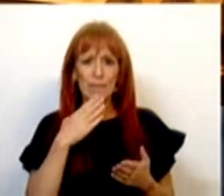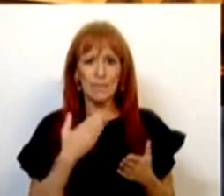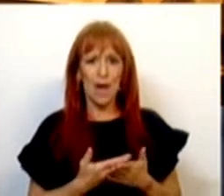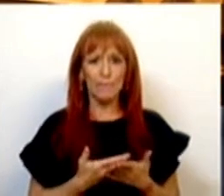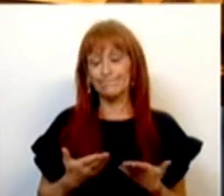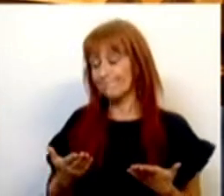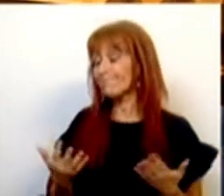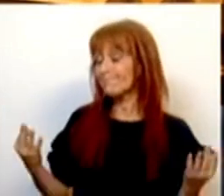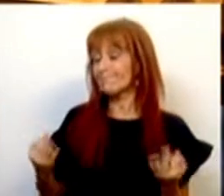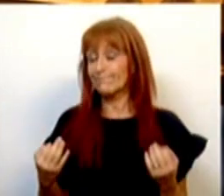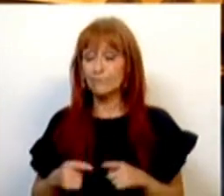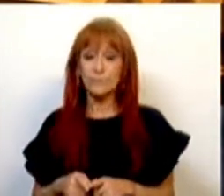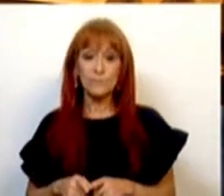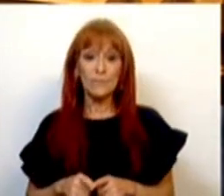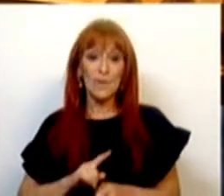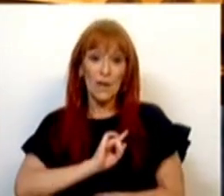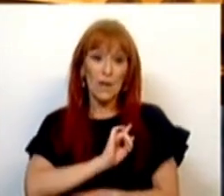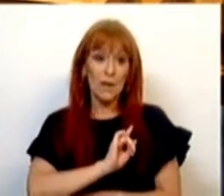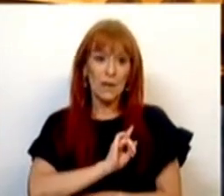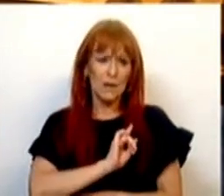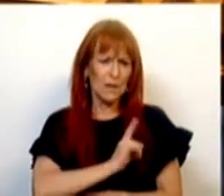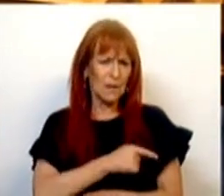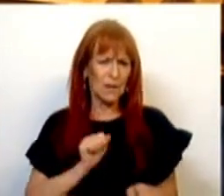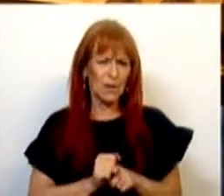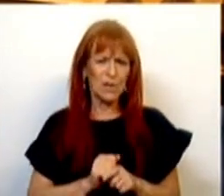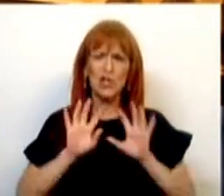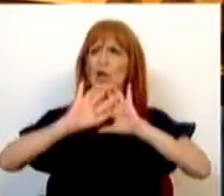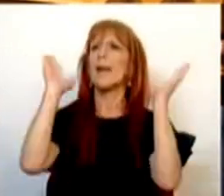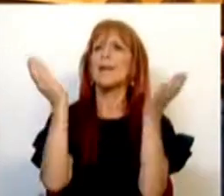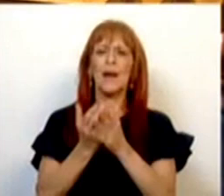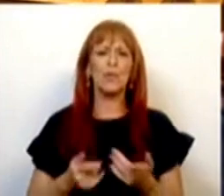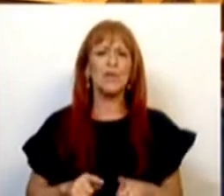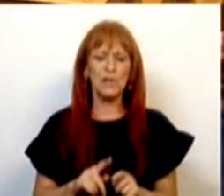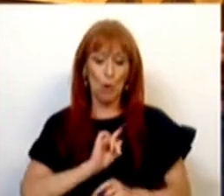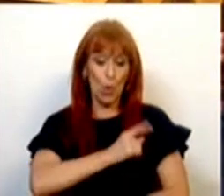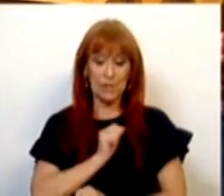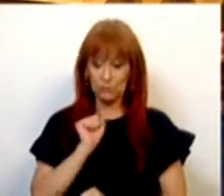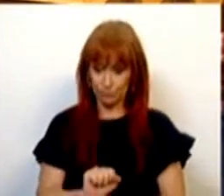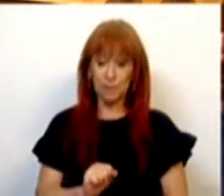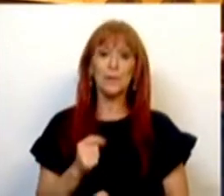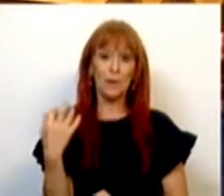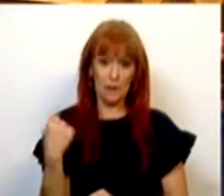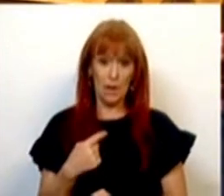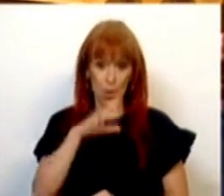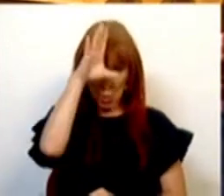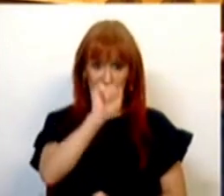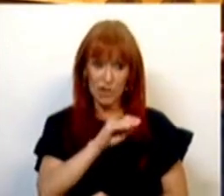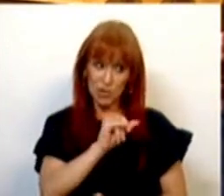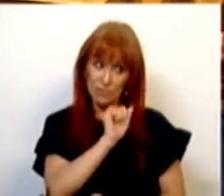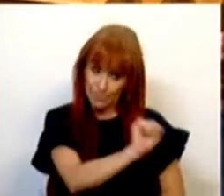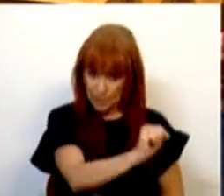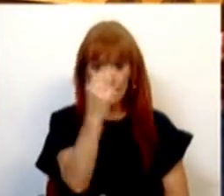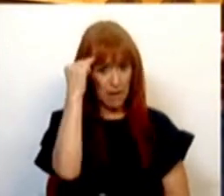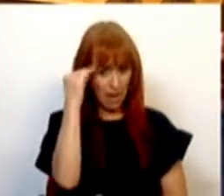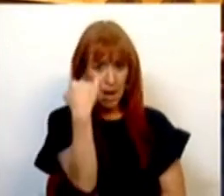coloca é que realmente as competências nessa área são generalizadas, são da competência efetivamente do Governo Regional